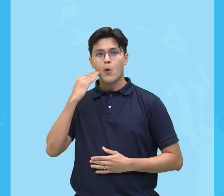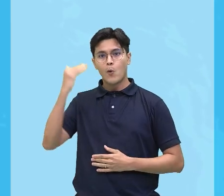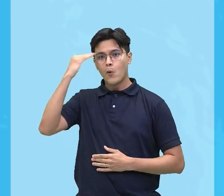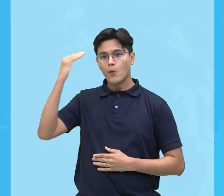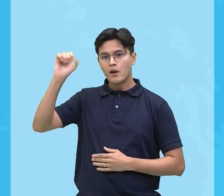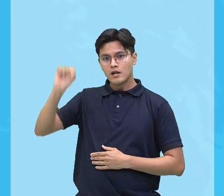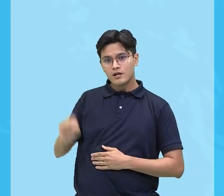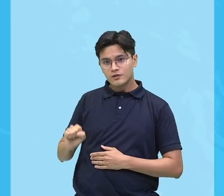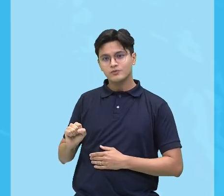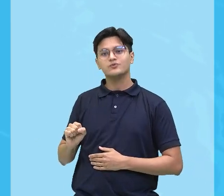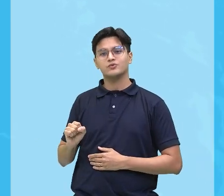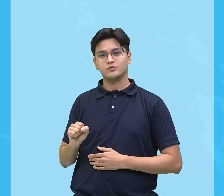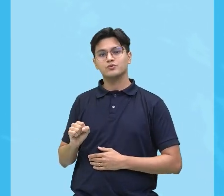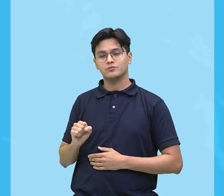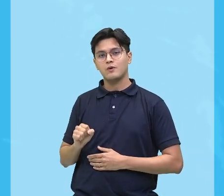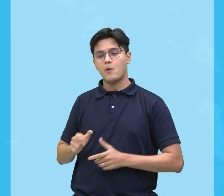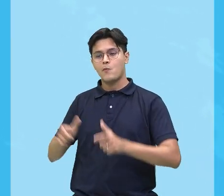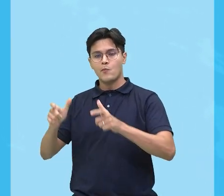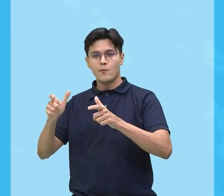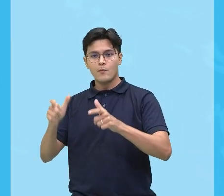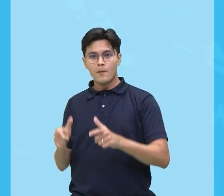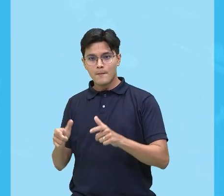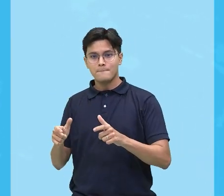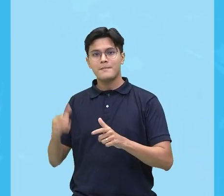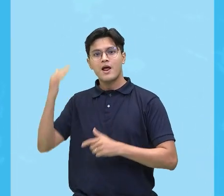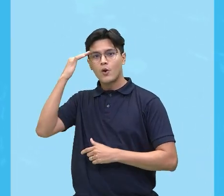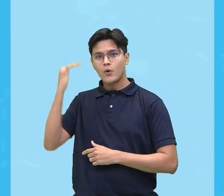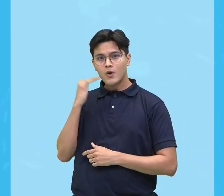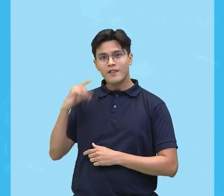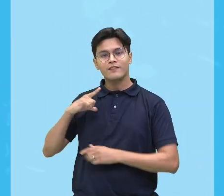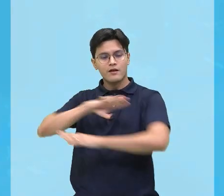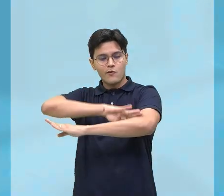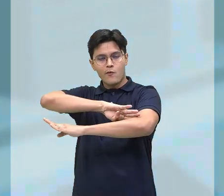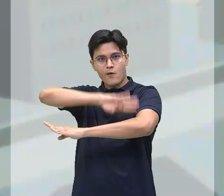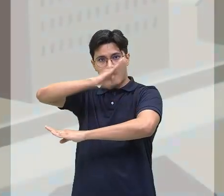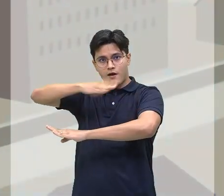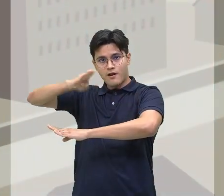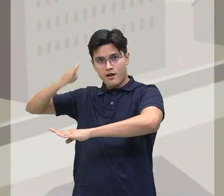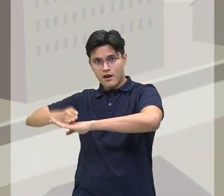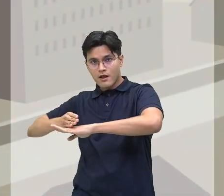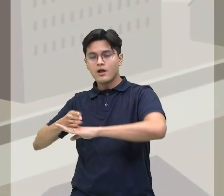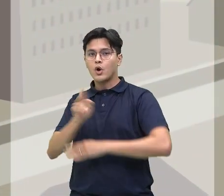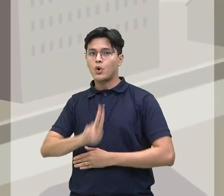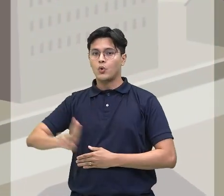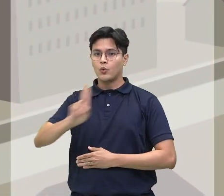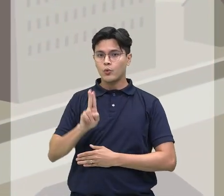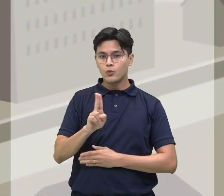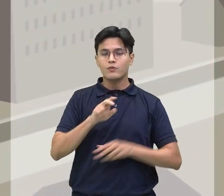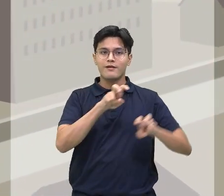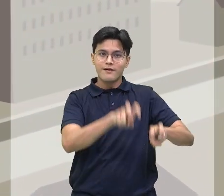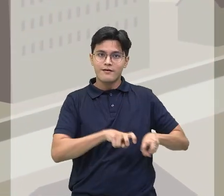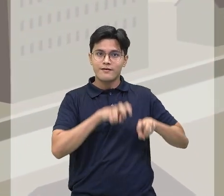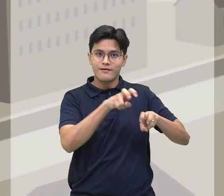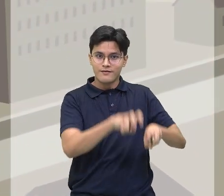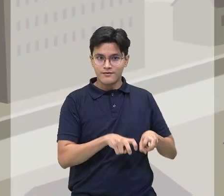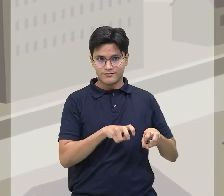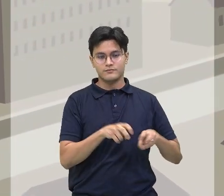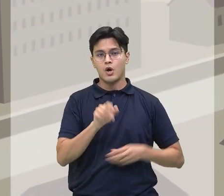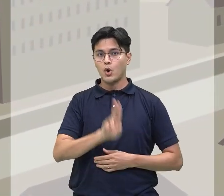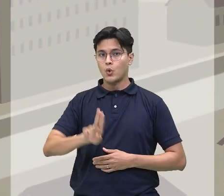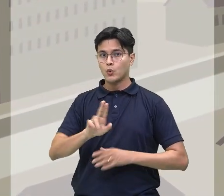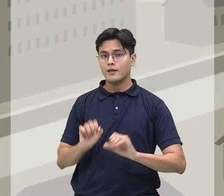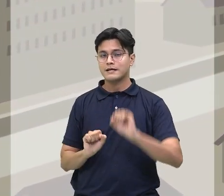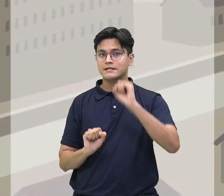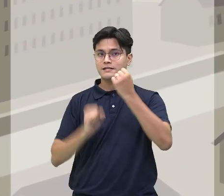Península Coreana, com o relevo montanhoso, se limita à agricultura, tornando a indústria, especialmente as de